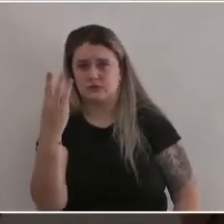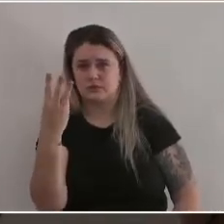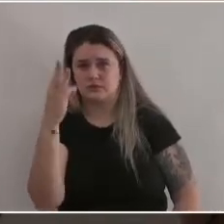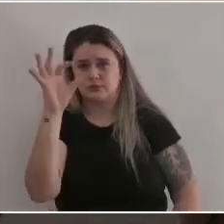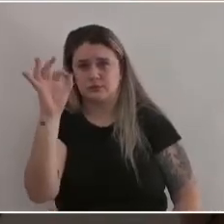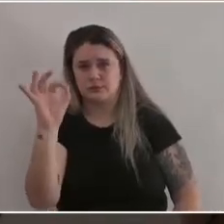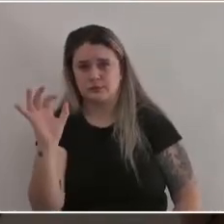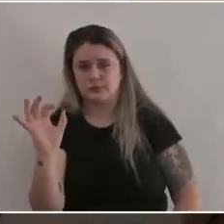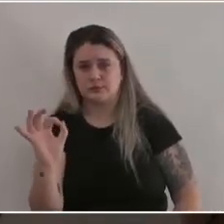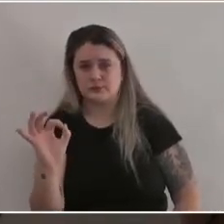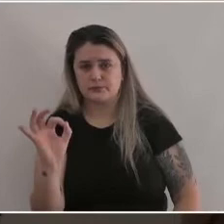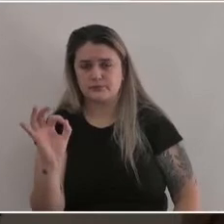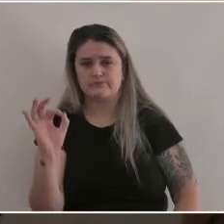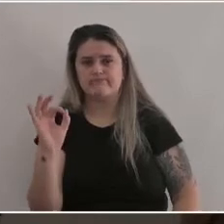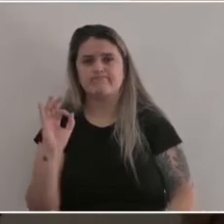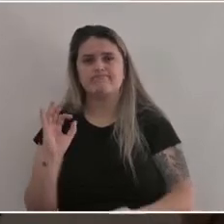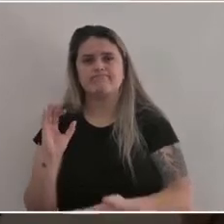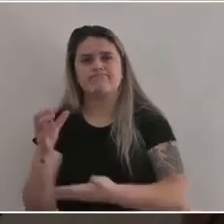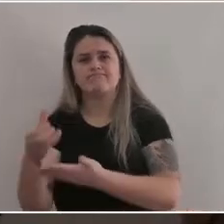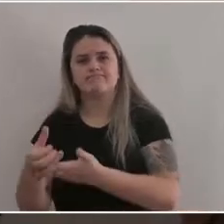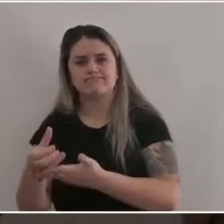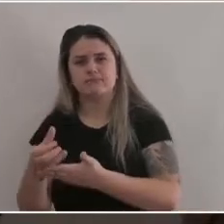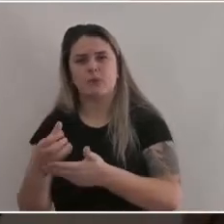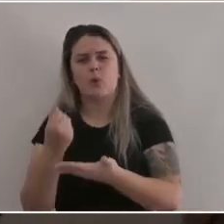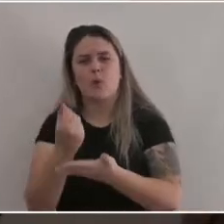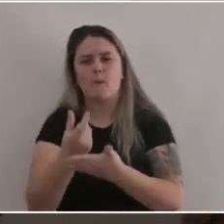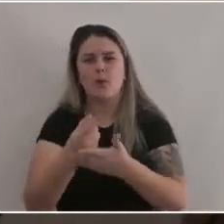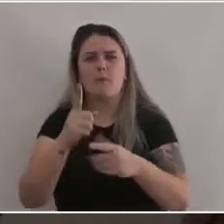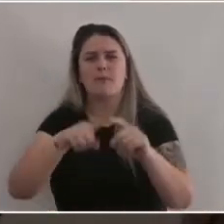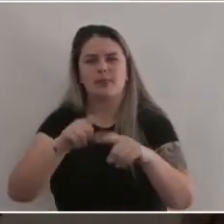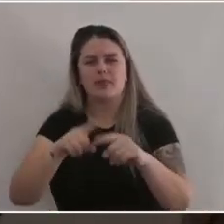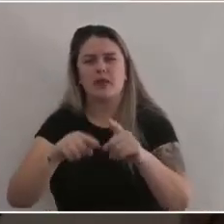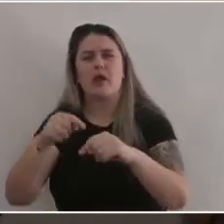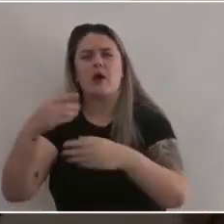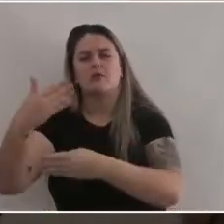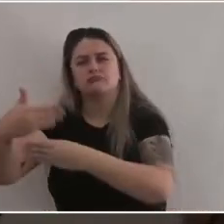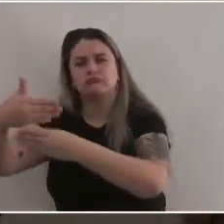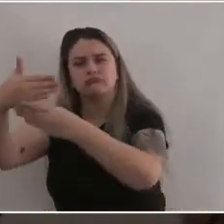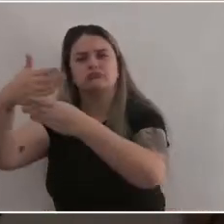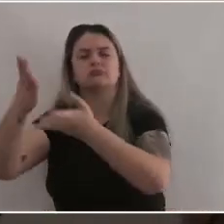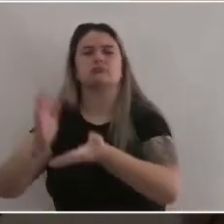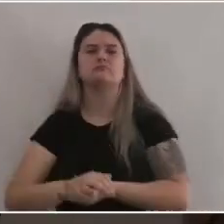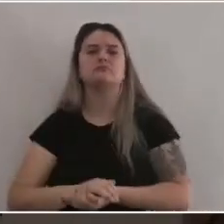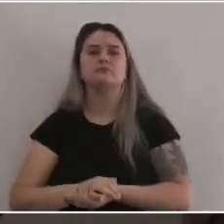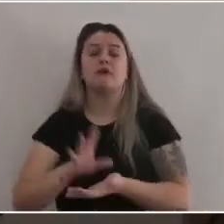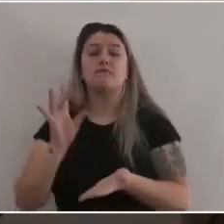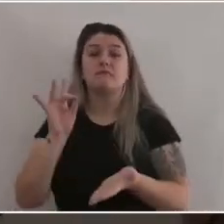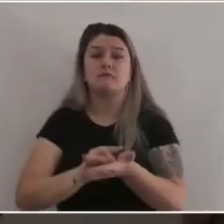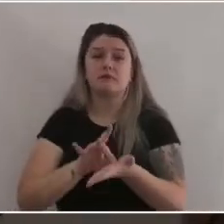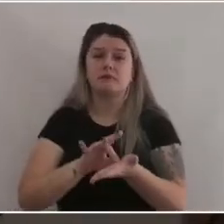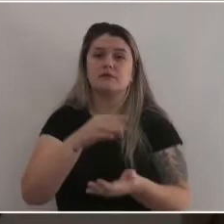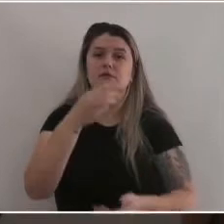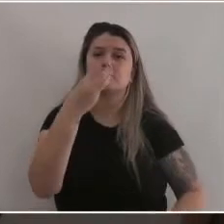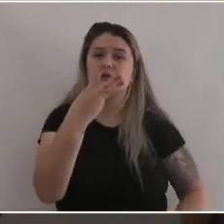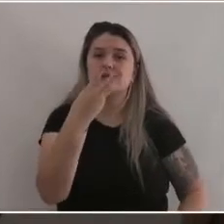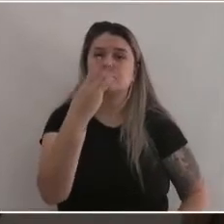68,43%. Investimentos, equipamentos, obras e instalações. Fixado, atualizado,